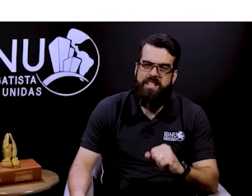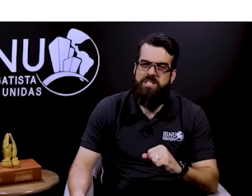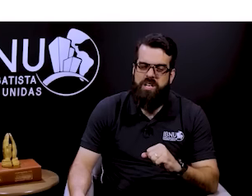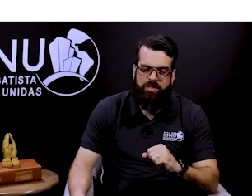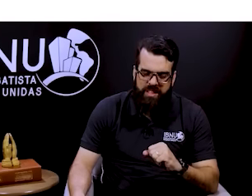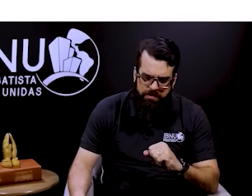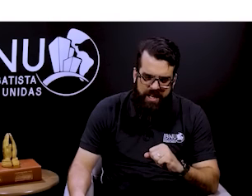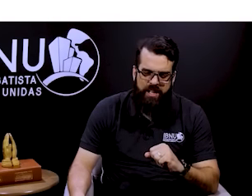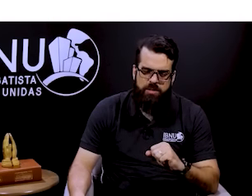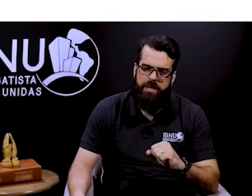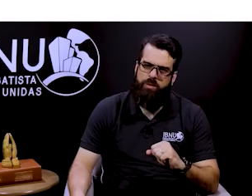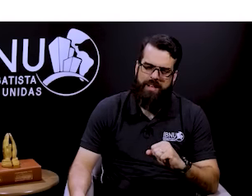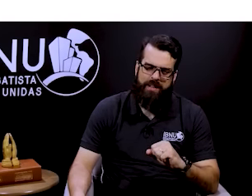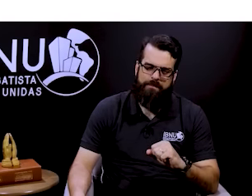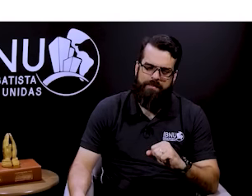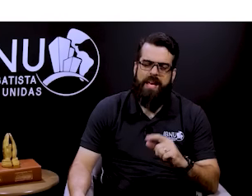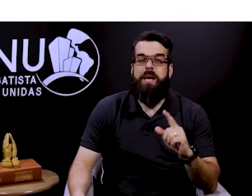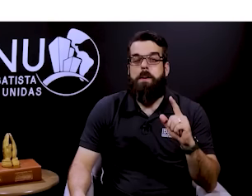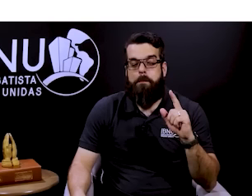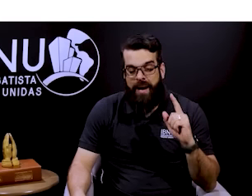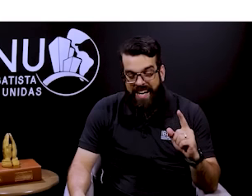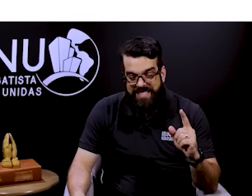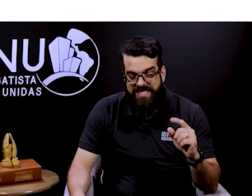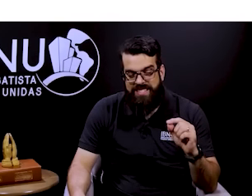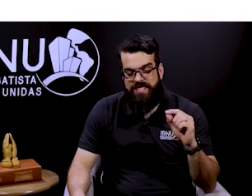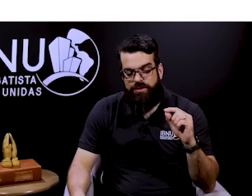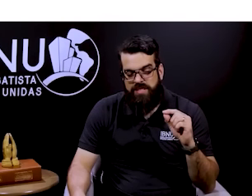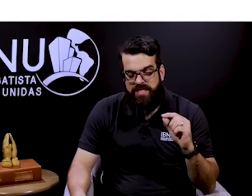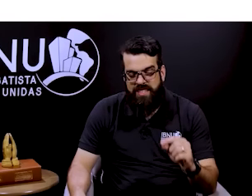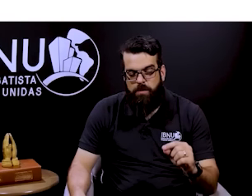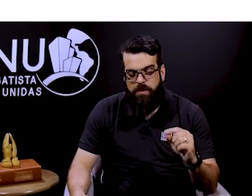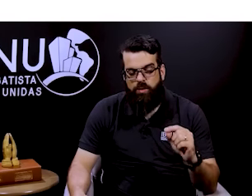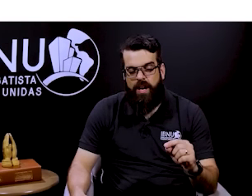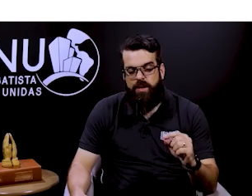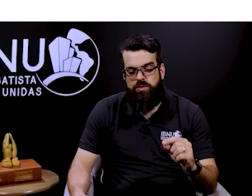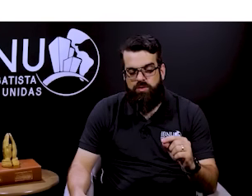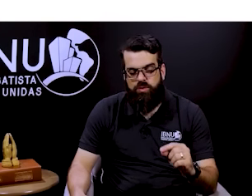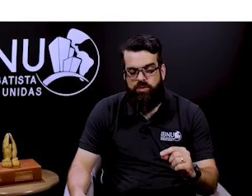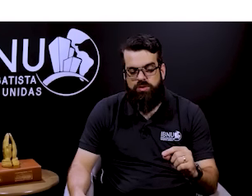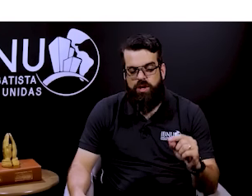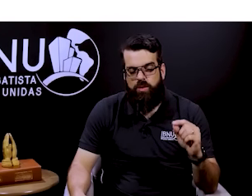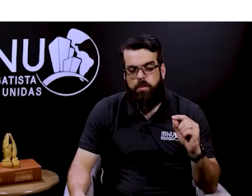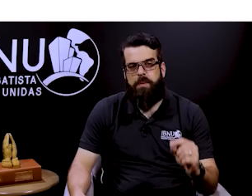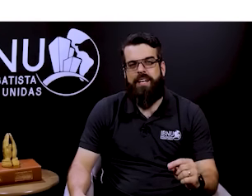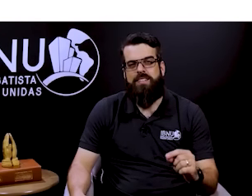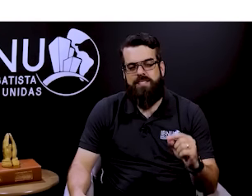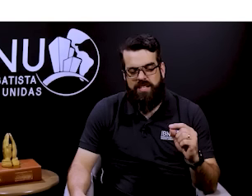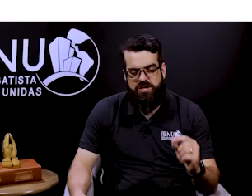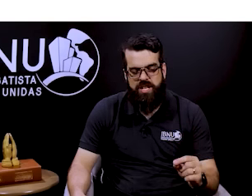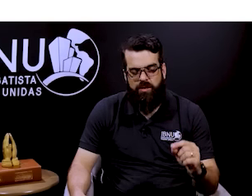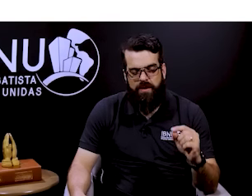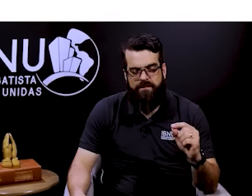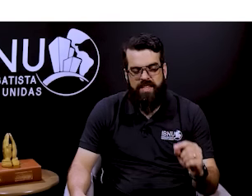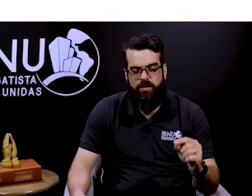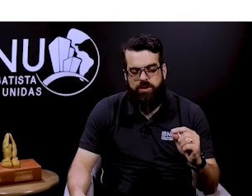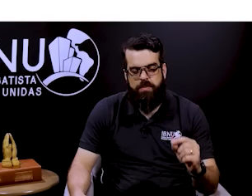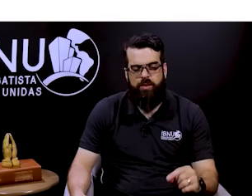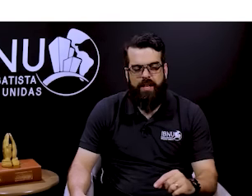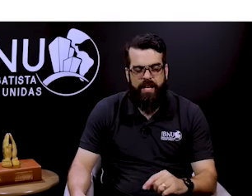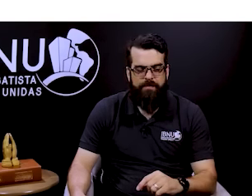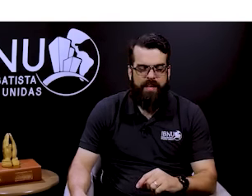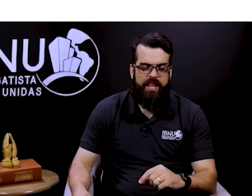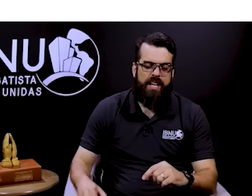Pai Celestial também lhes perdoará. Mas, se vocês não perdoarem uns aos outros, o Pai Celestial não